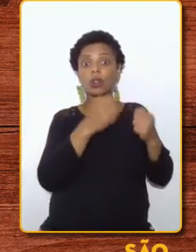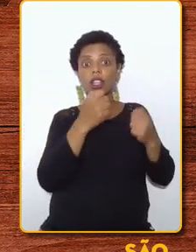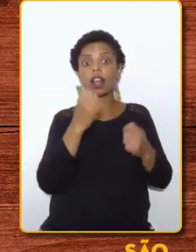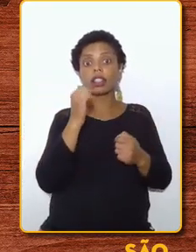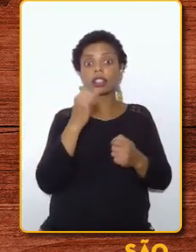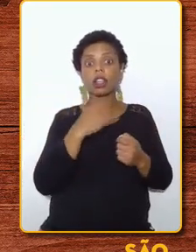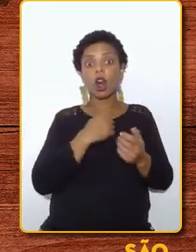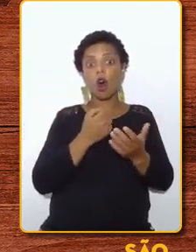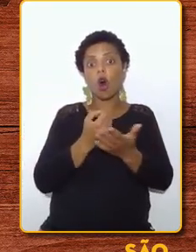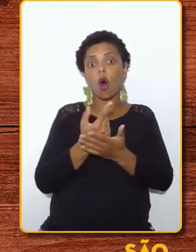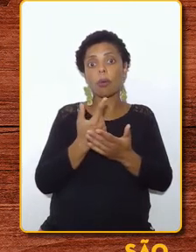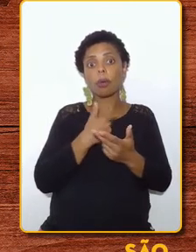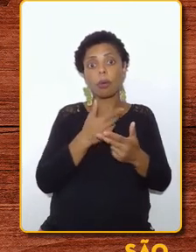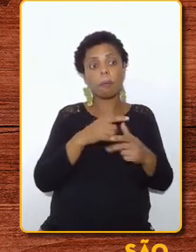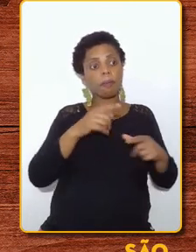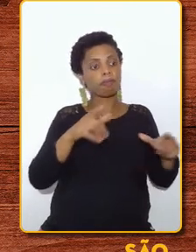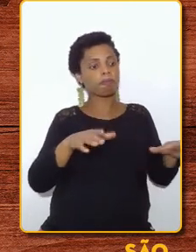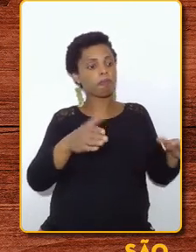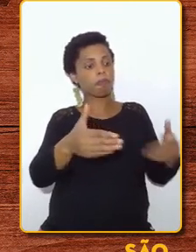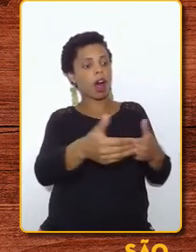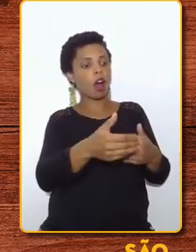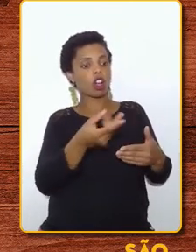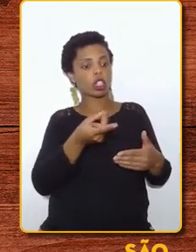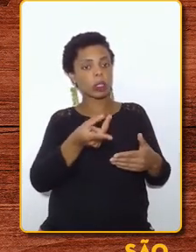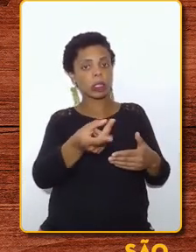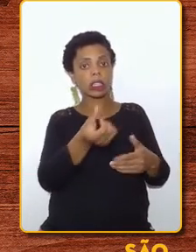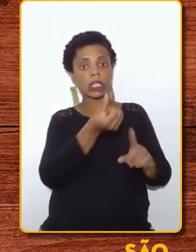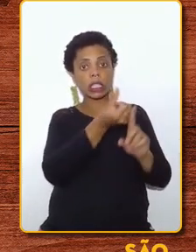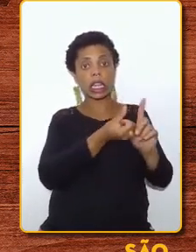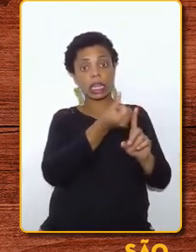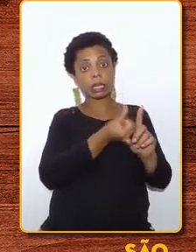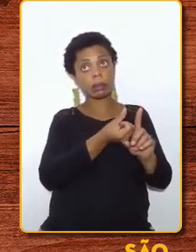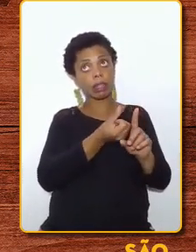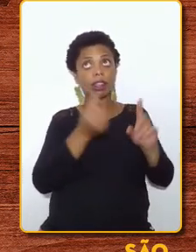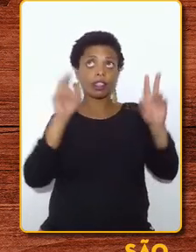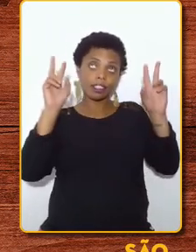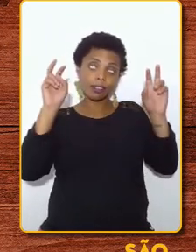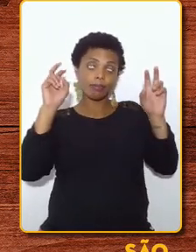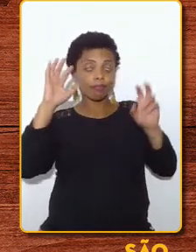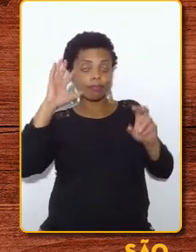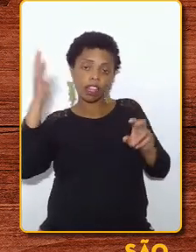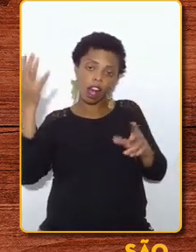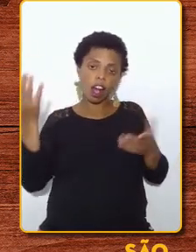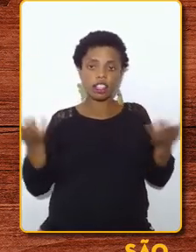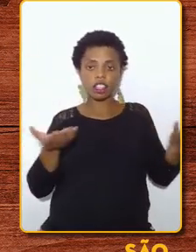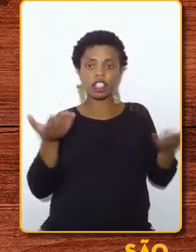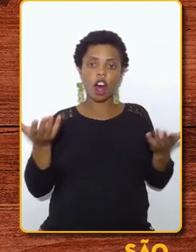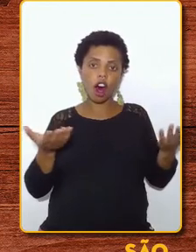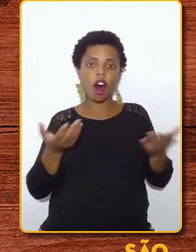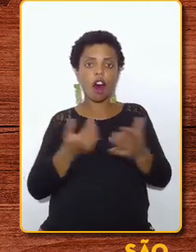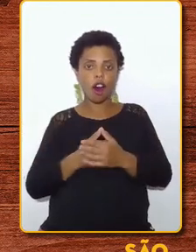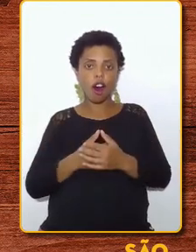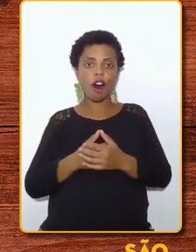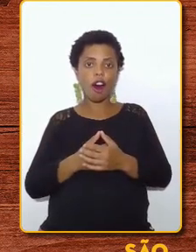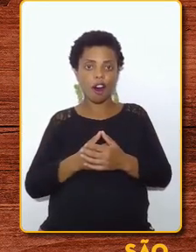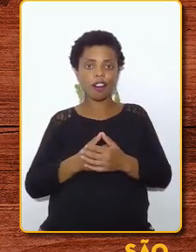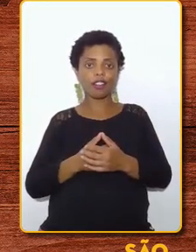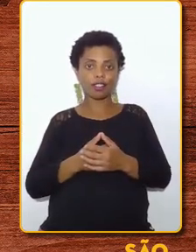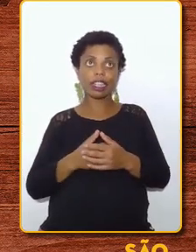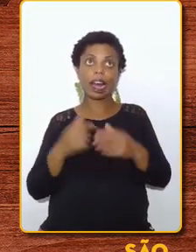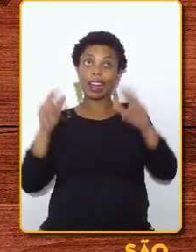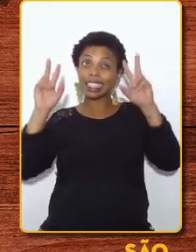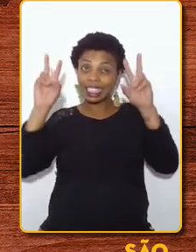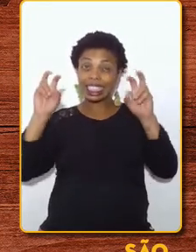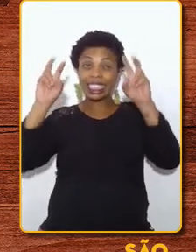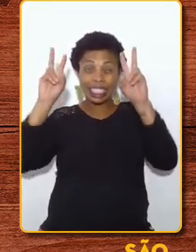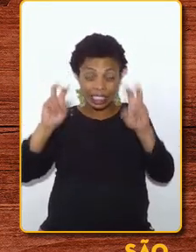dure 6 meses é uma baita solução. Solução aqui entre várias aspas, colchete, parênteses,